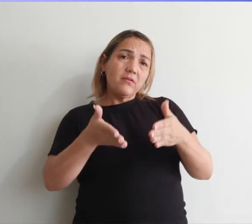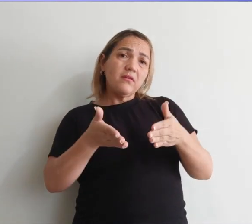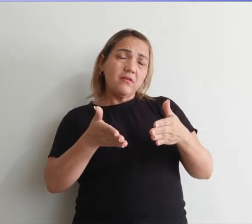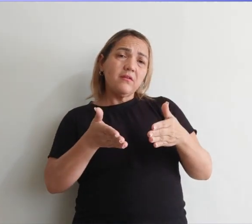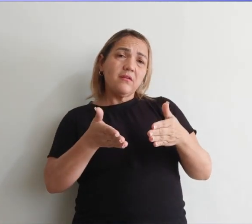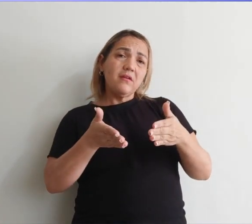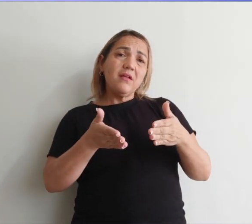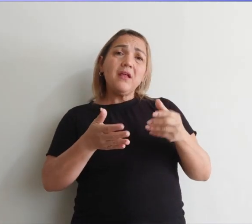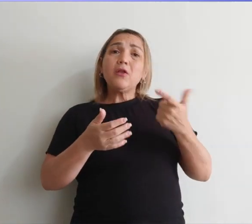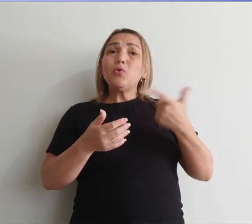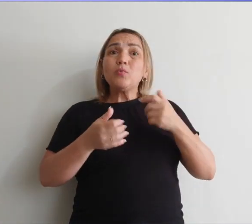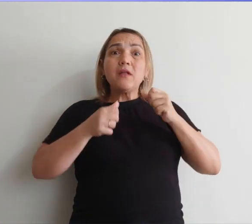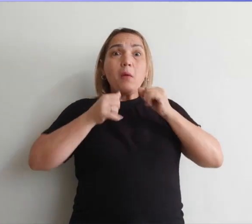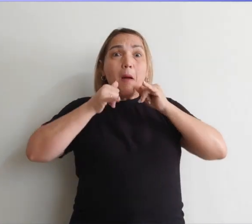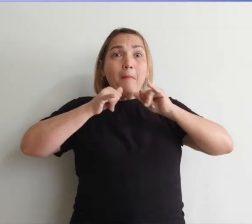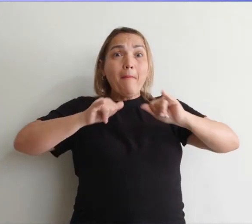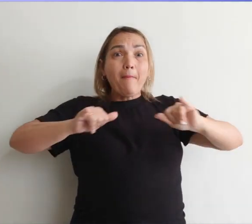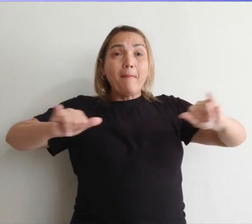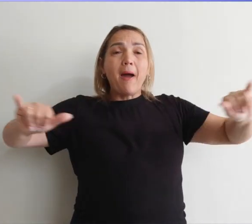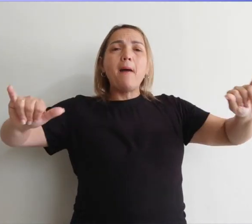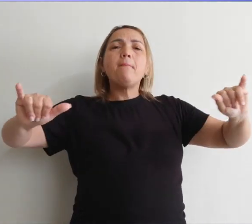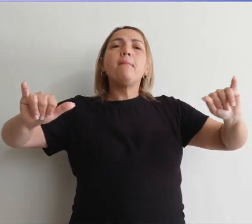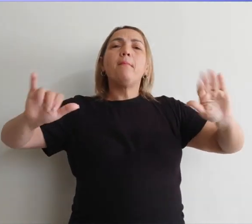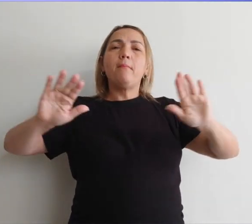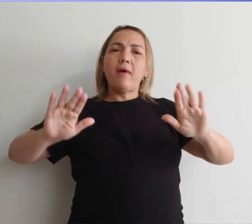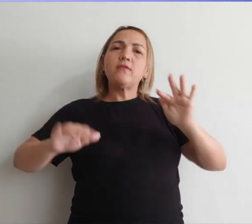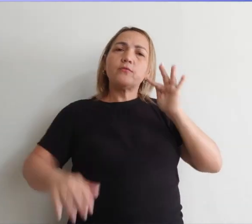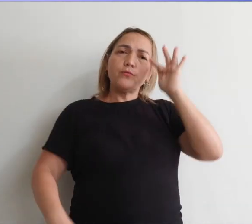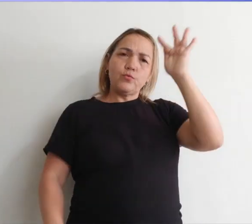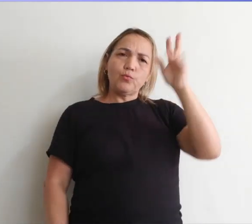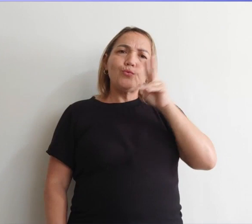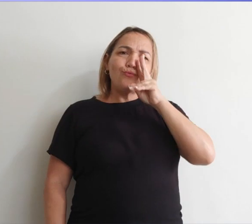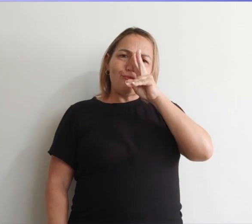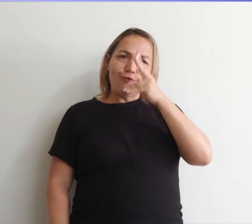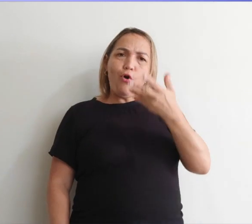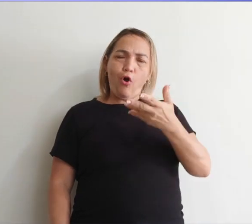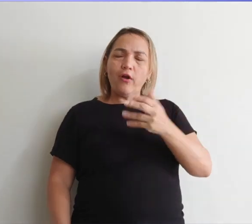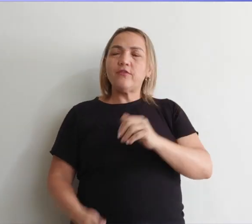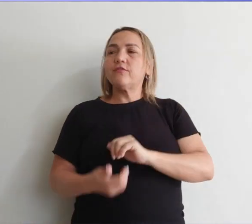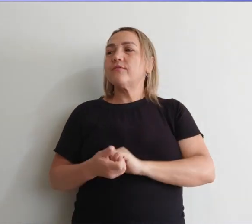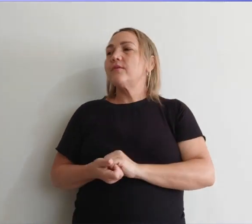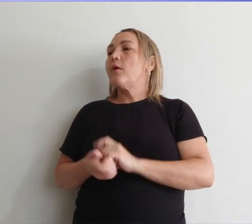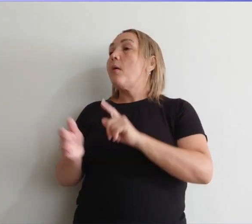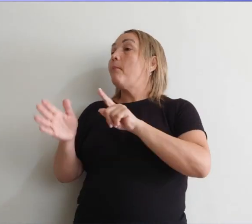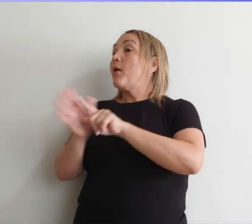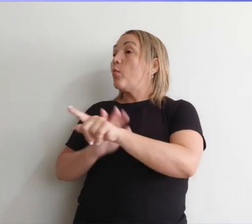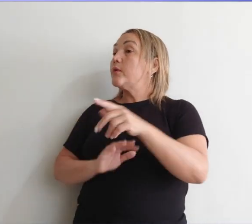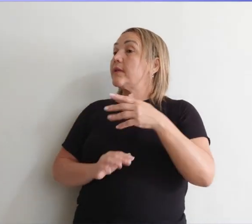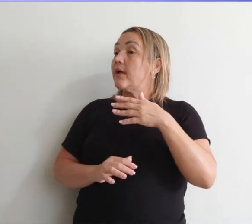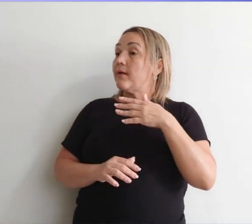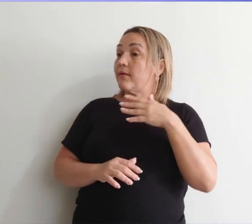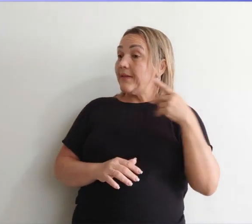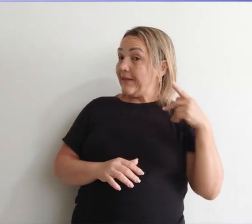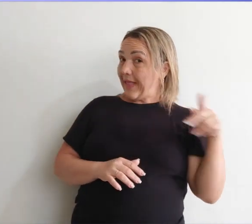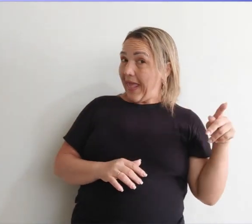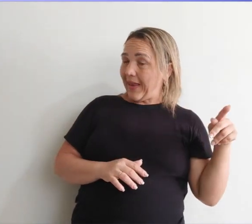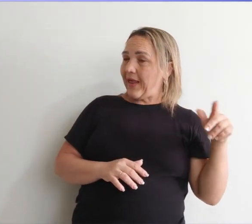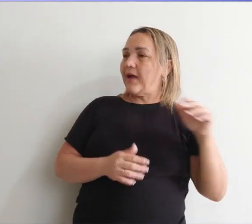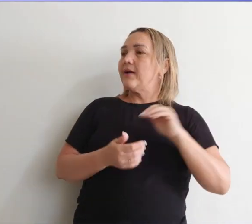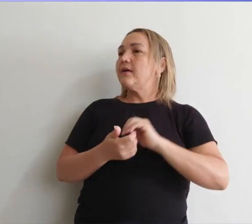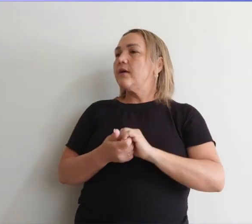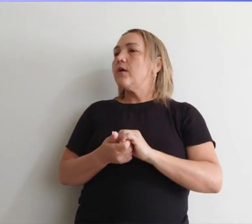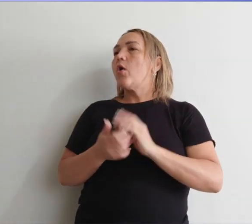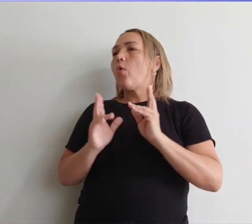que é pouco difundido ainda, né? Mas vamos ver. Então, esse é um futuro muito forte. Agora, uma pergunta minha, né, continuando essa